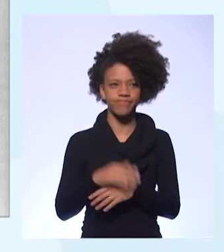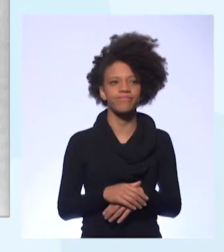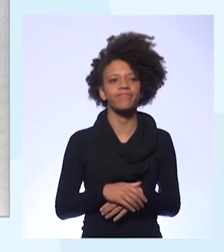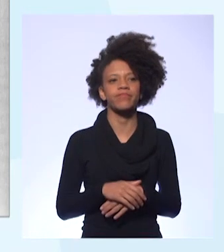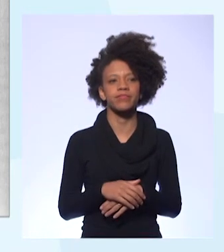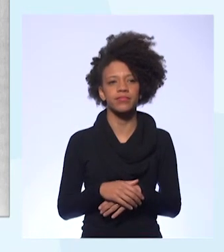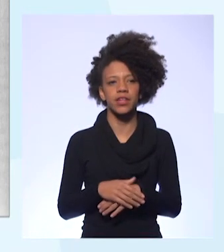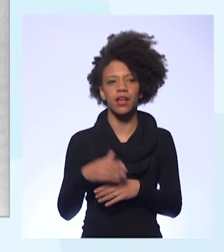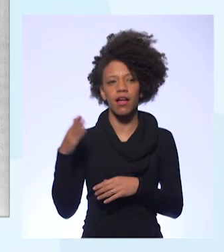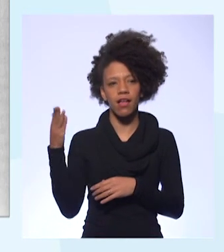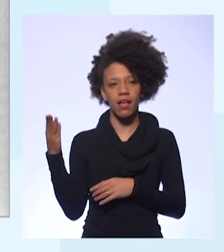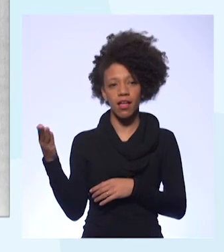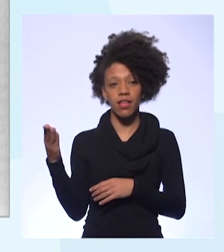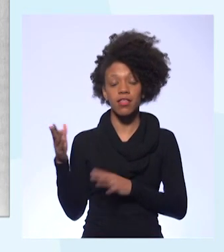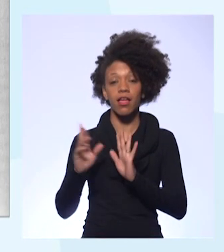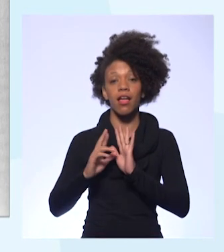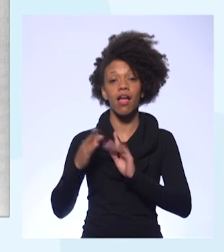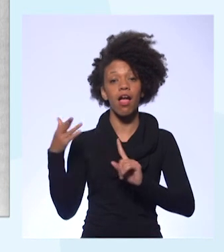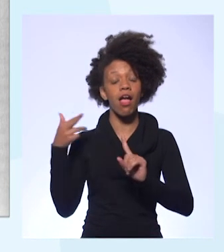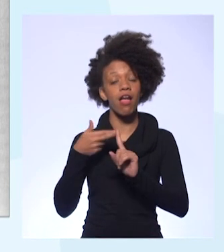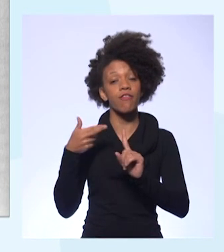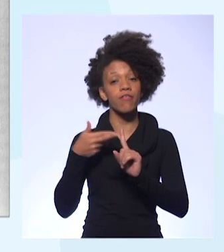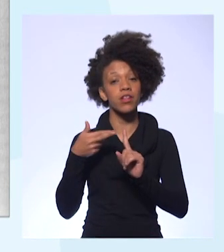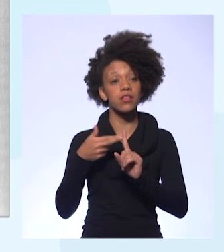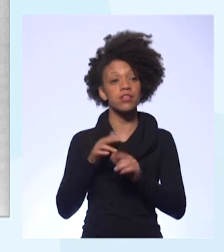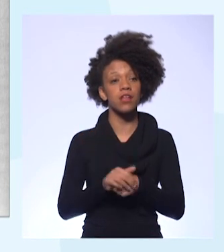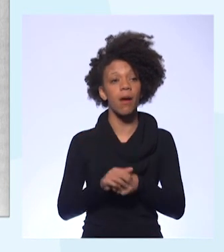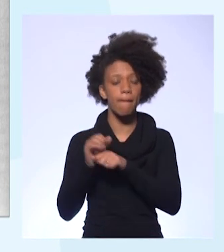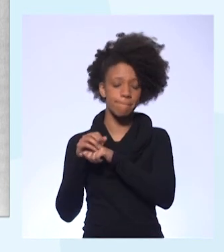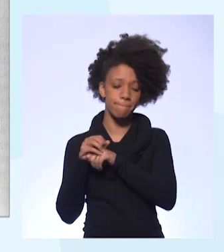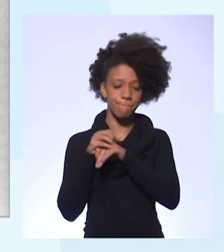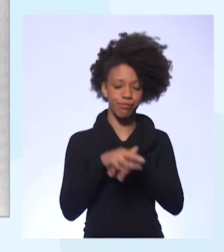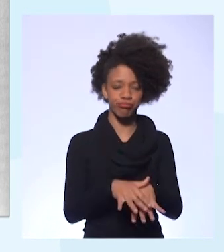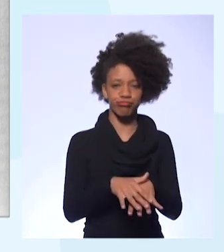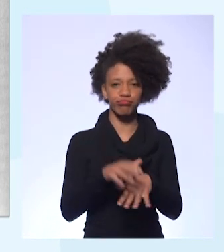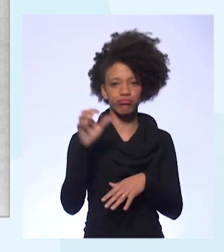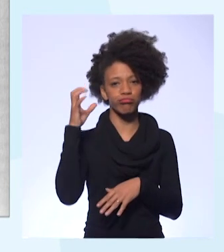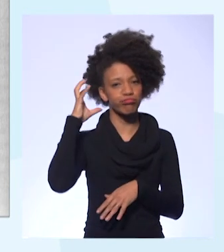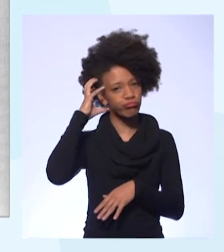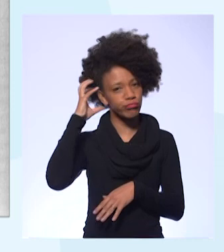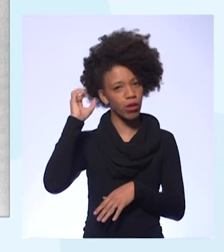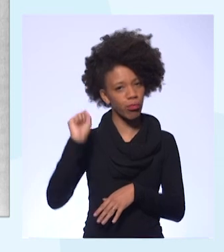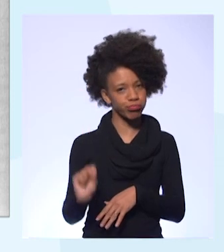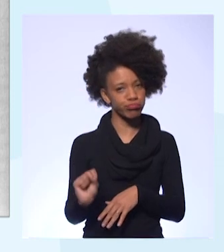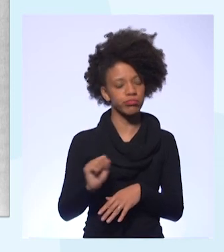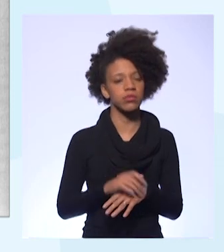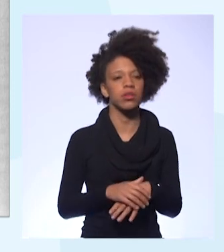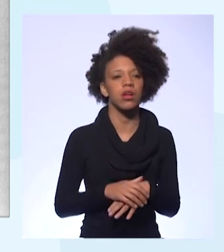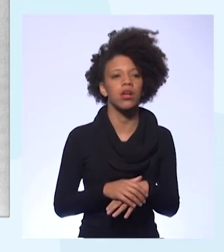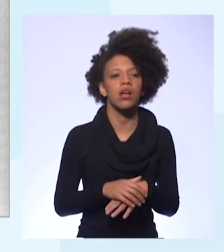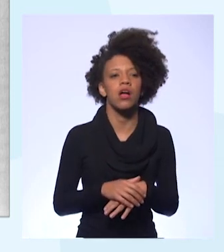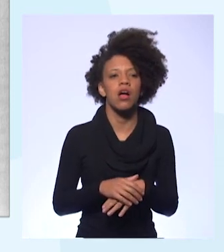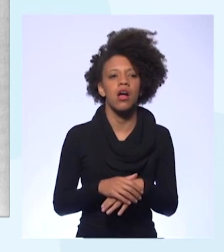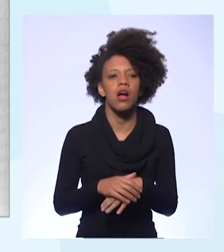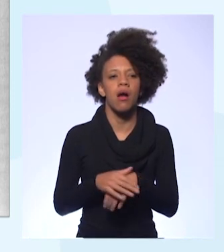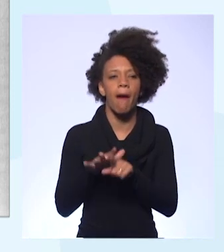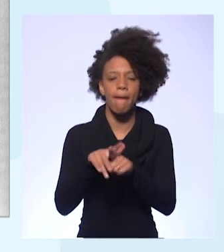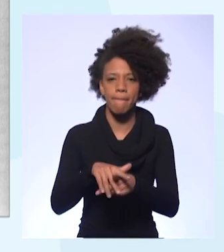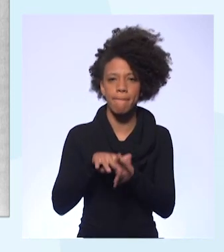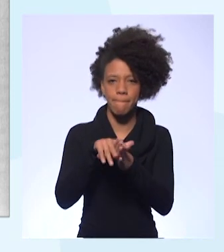ou trouxe essa imagem que ela é referente a invasão do Rio Grande do Sul né então vocês estão vendo aí as forças das cavalarias